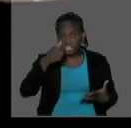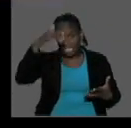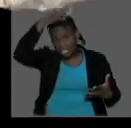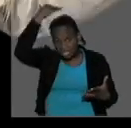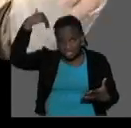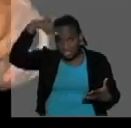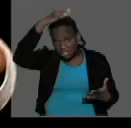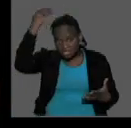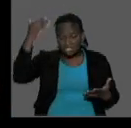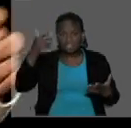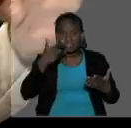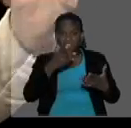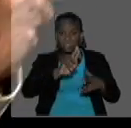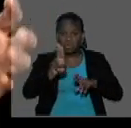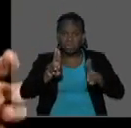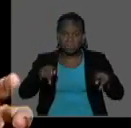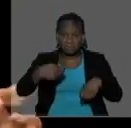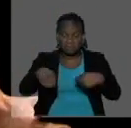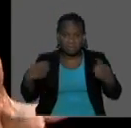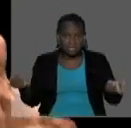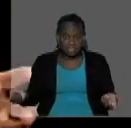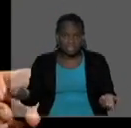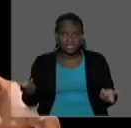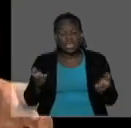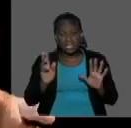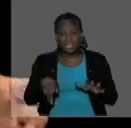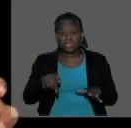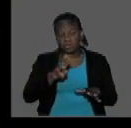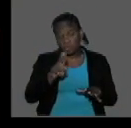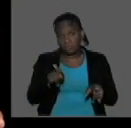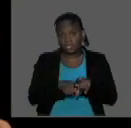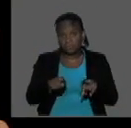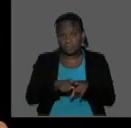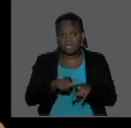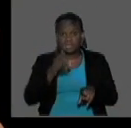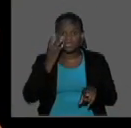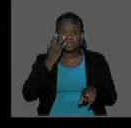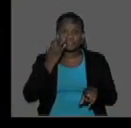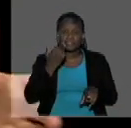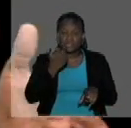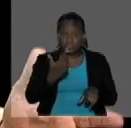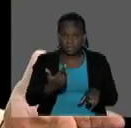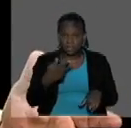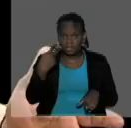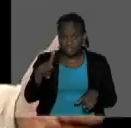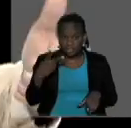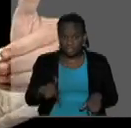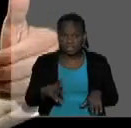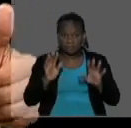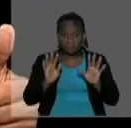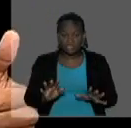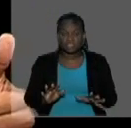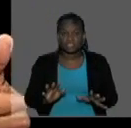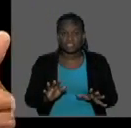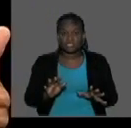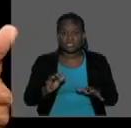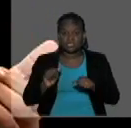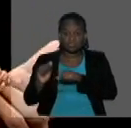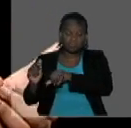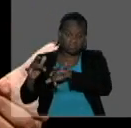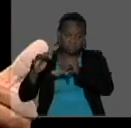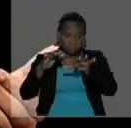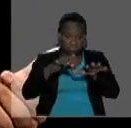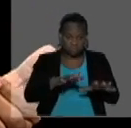Babalorixá, de Tata, de Mameto, etc. e tal, que são nomes também, nomes linguísticos, que na